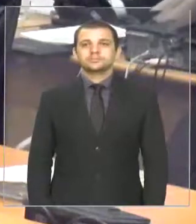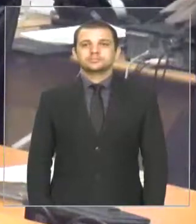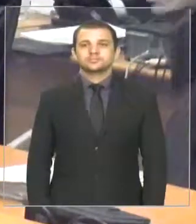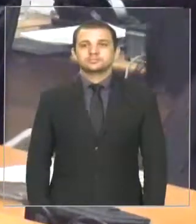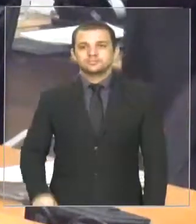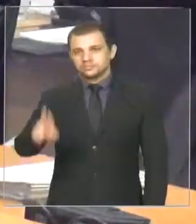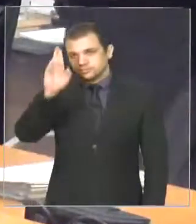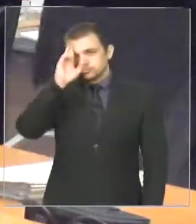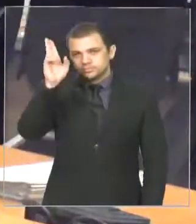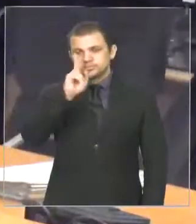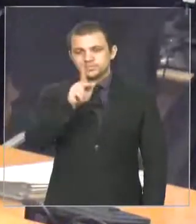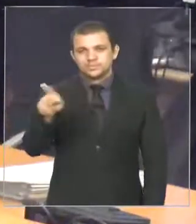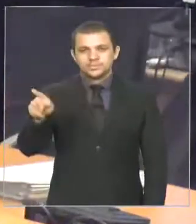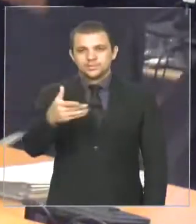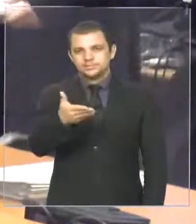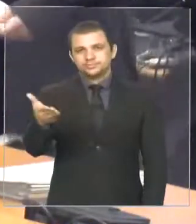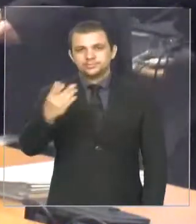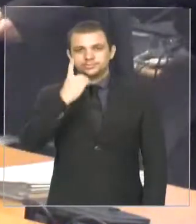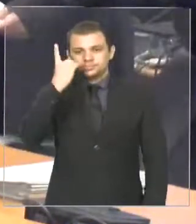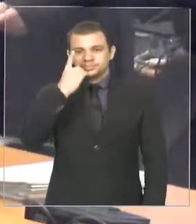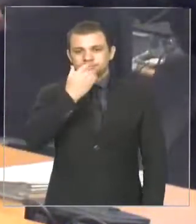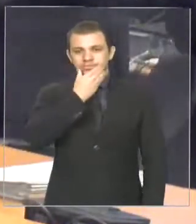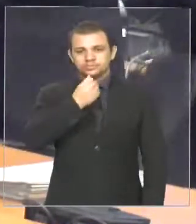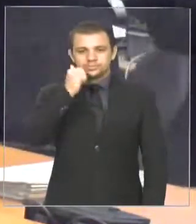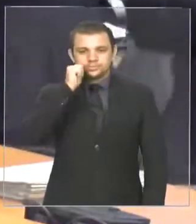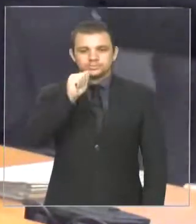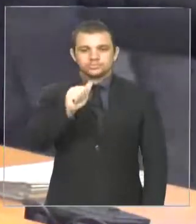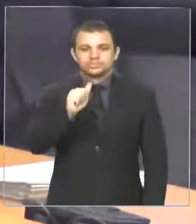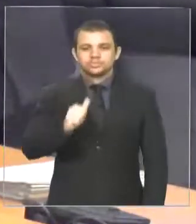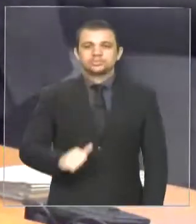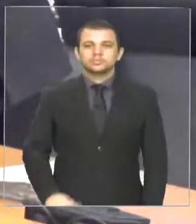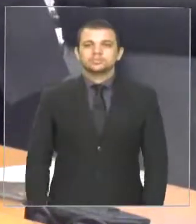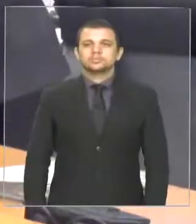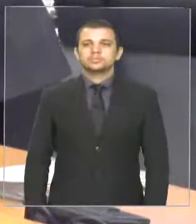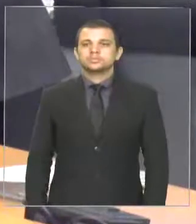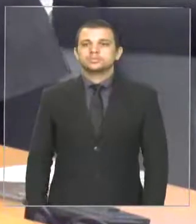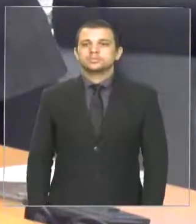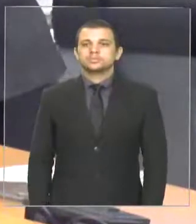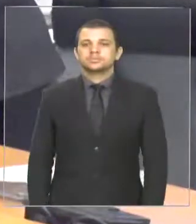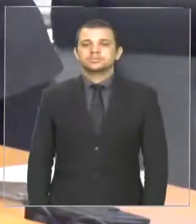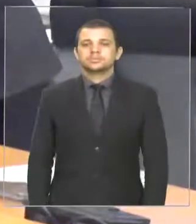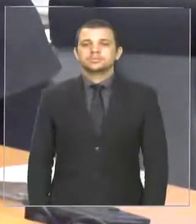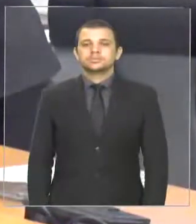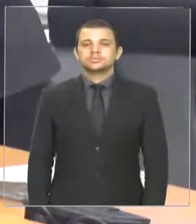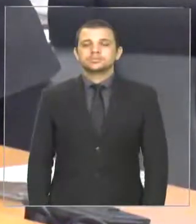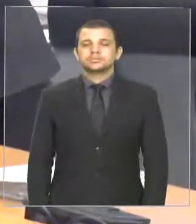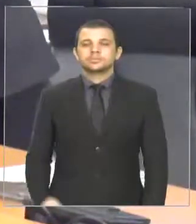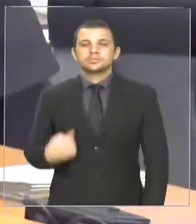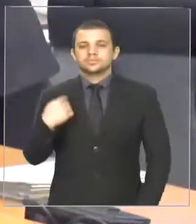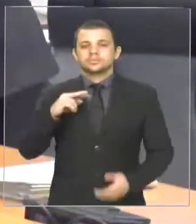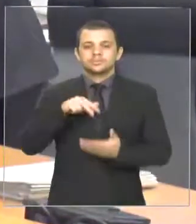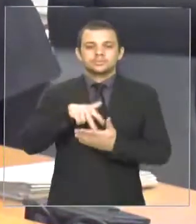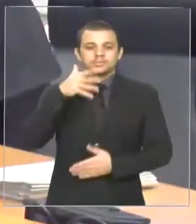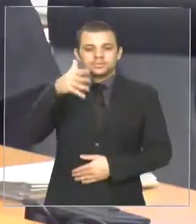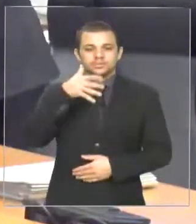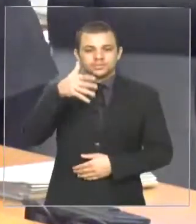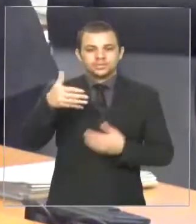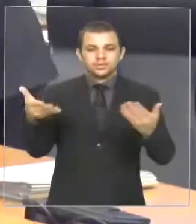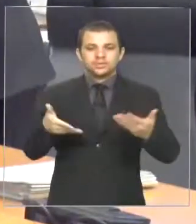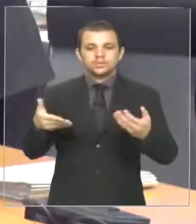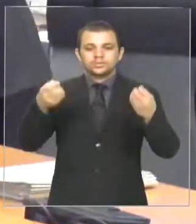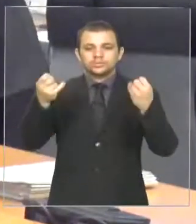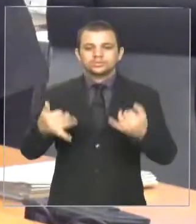Senhor presidente, senhores deputados, senhoras deputadas, venho à tribuna hoje para tratar de dois